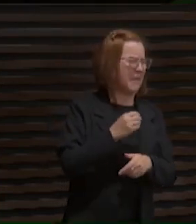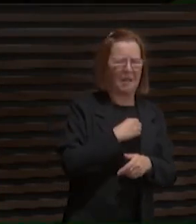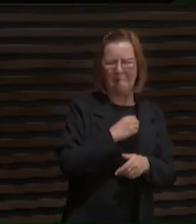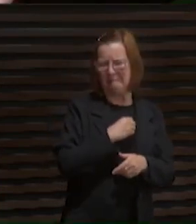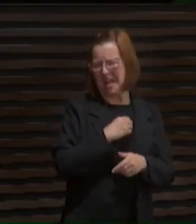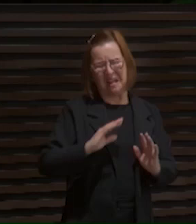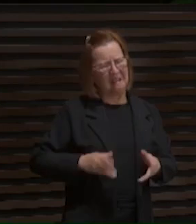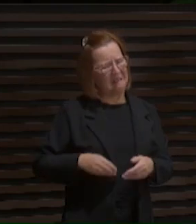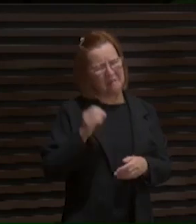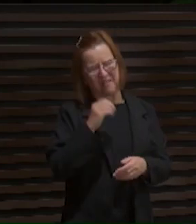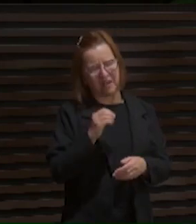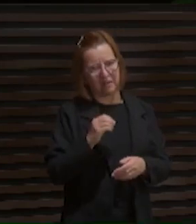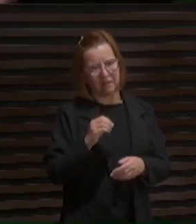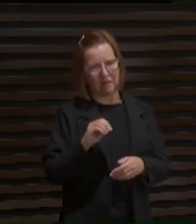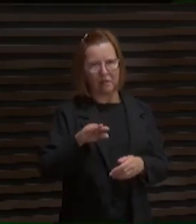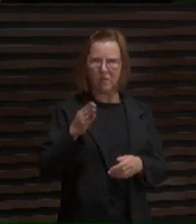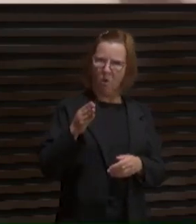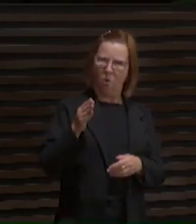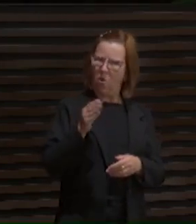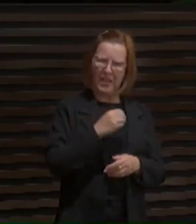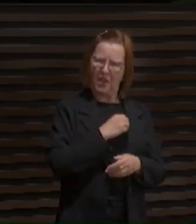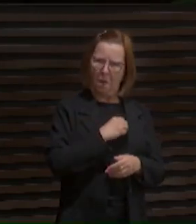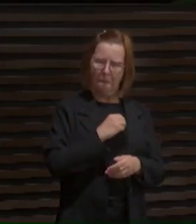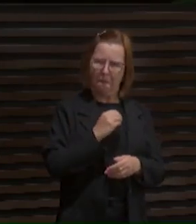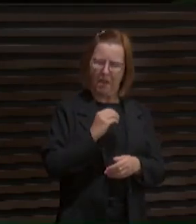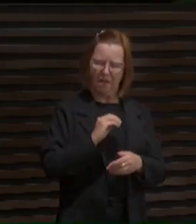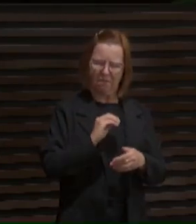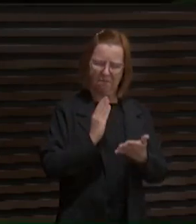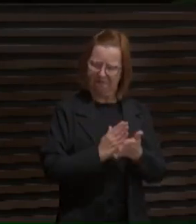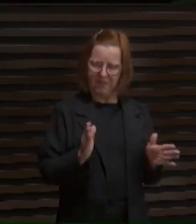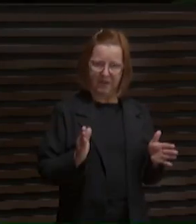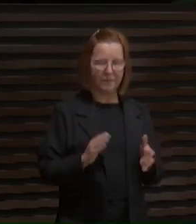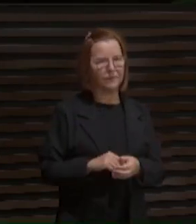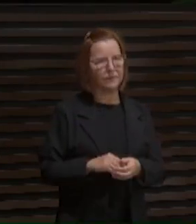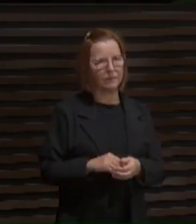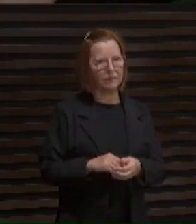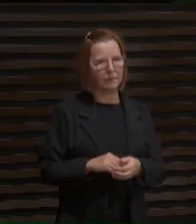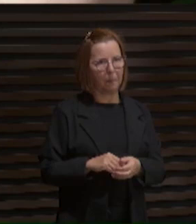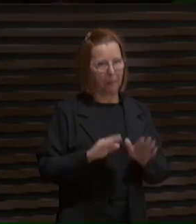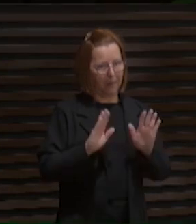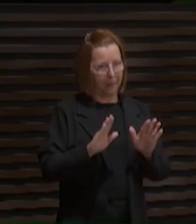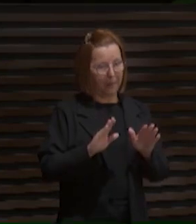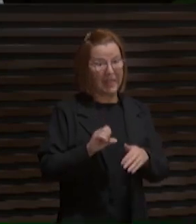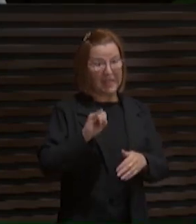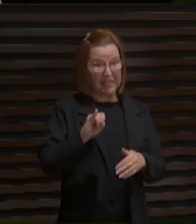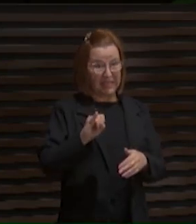Ou não peca mais? Cara, se é o teu computador que está te fazendo pecar, quebra